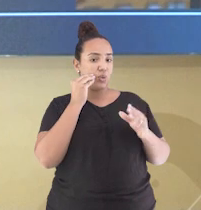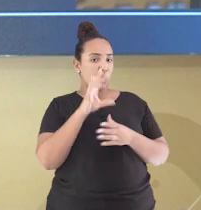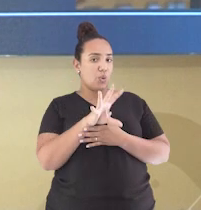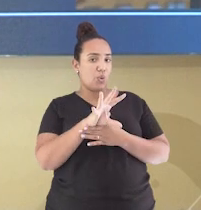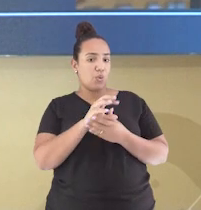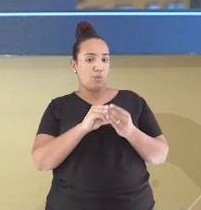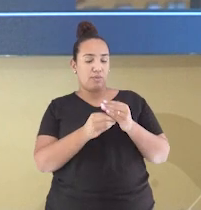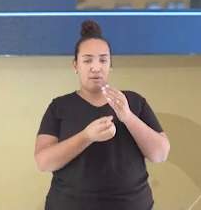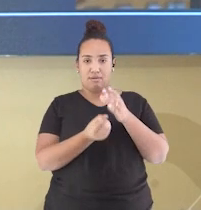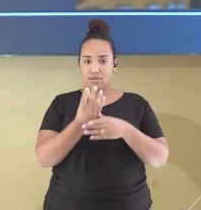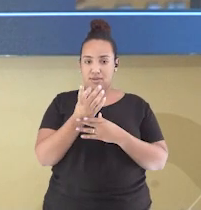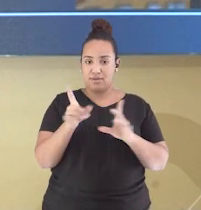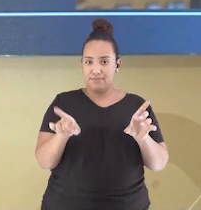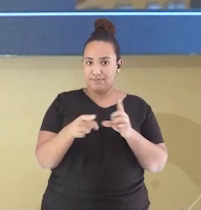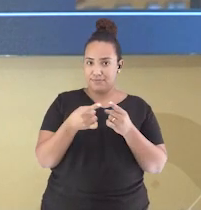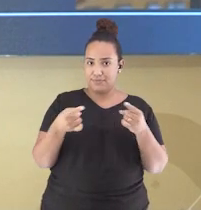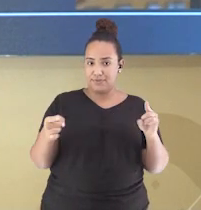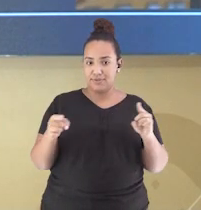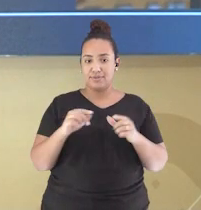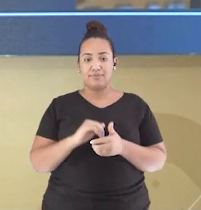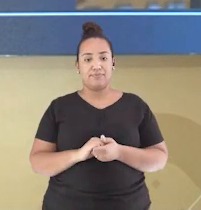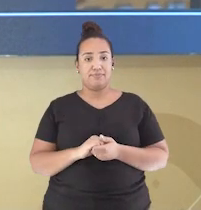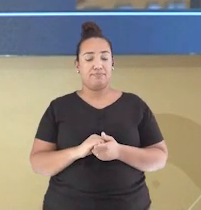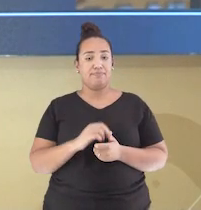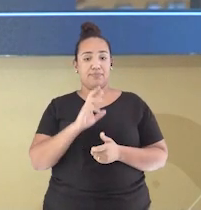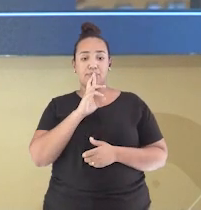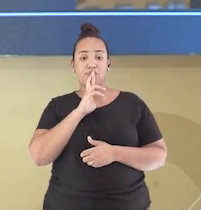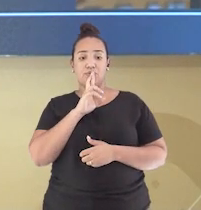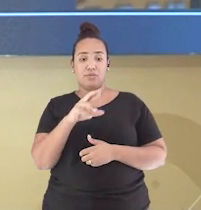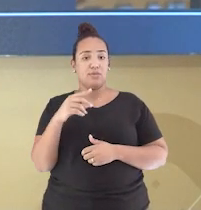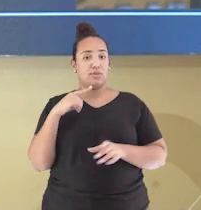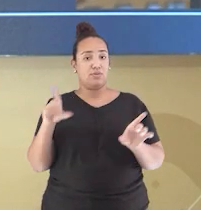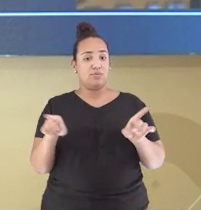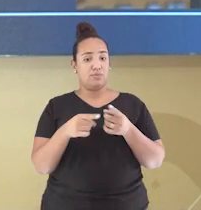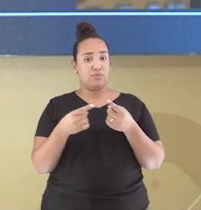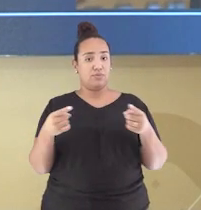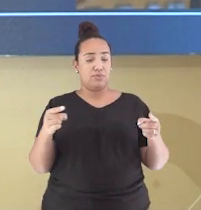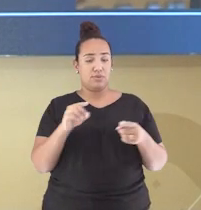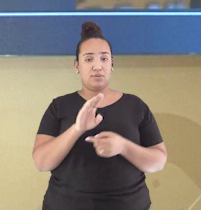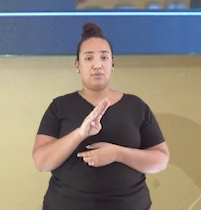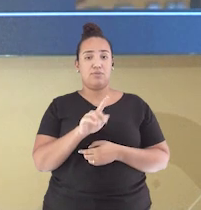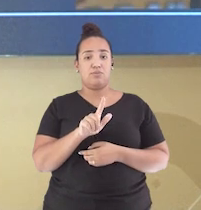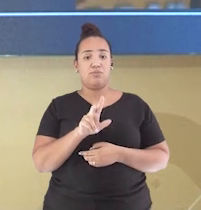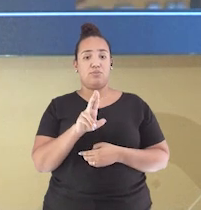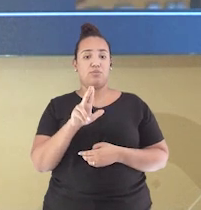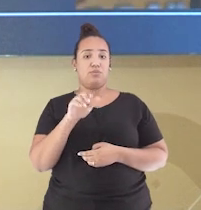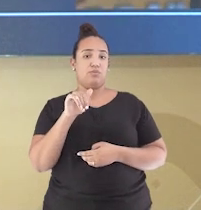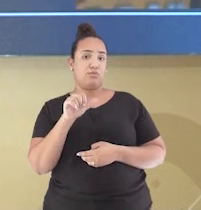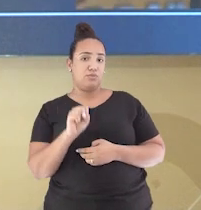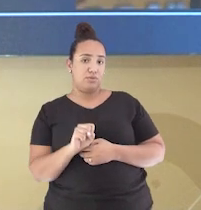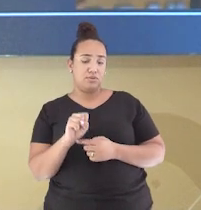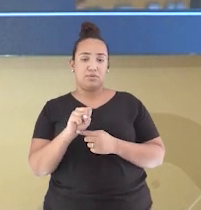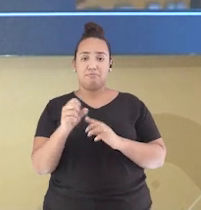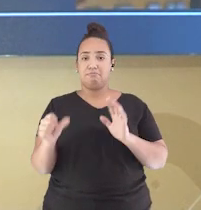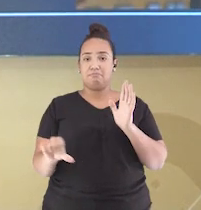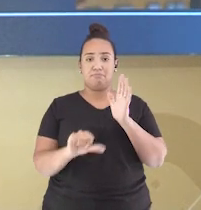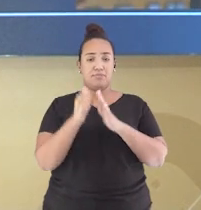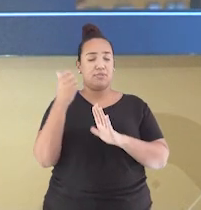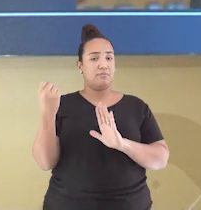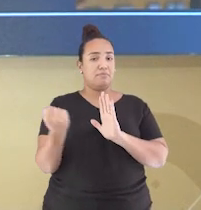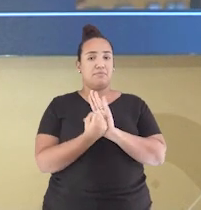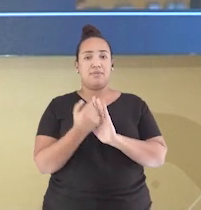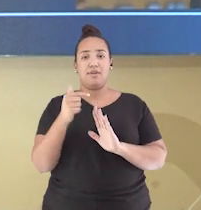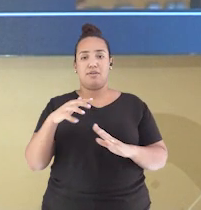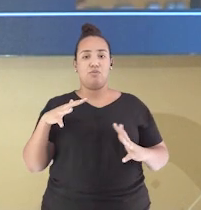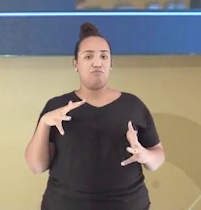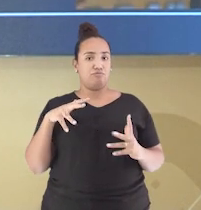tentou reproduzir compondo uma música. O resultado foi a música Memphis Blues, que é considerado o primeiro blues